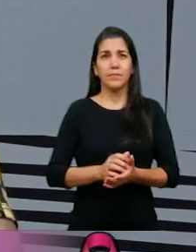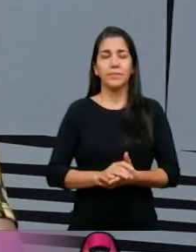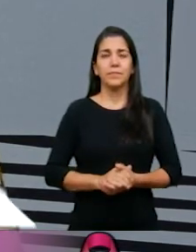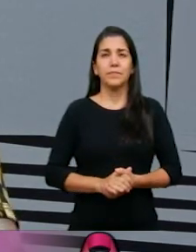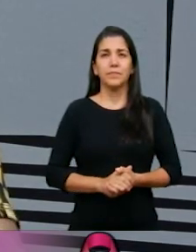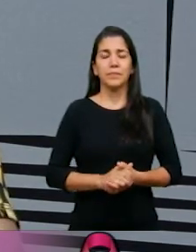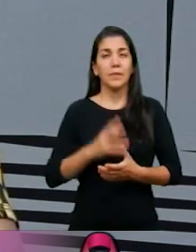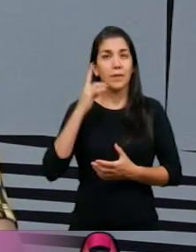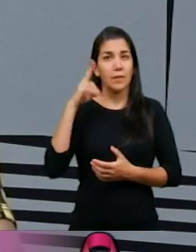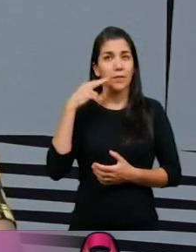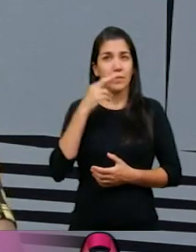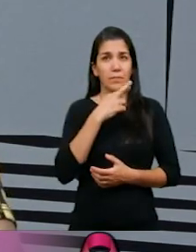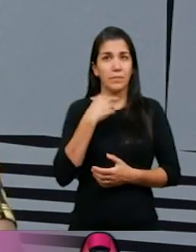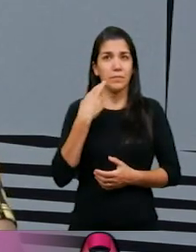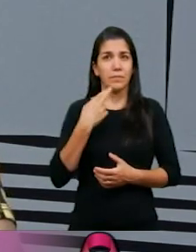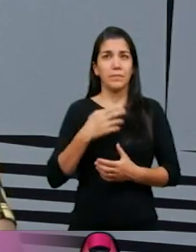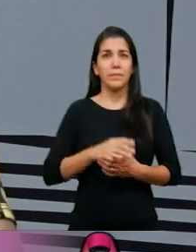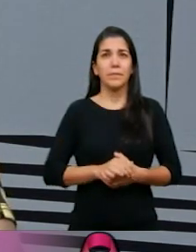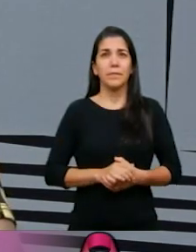Avante.